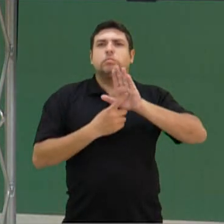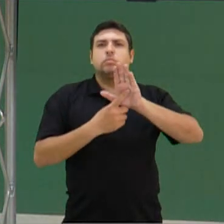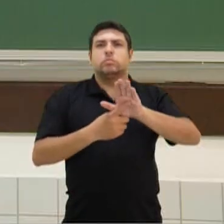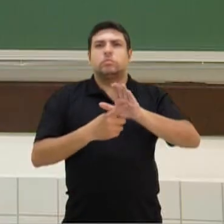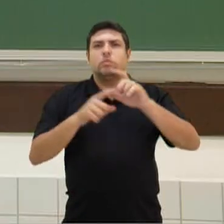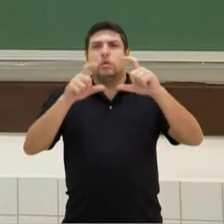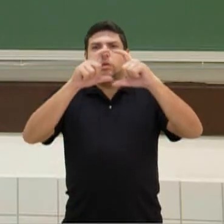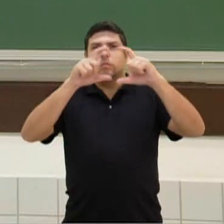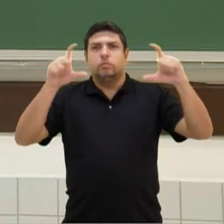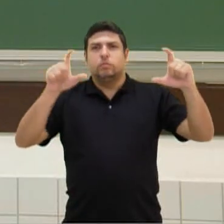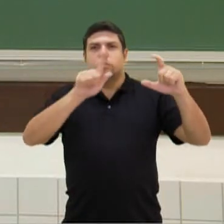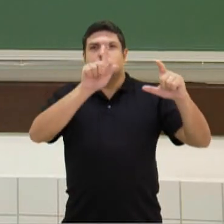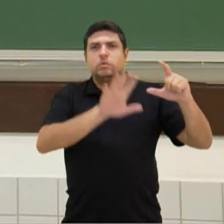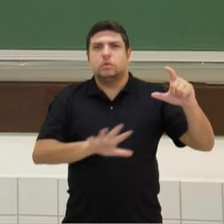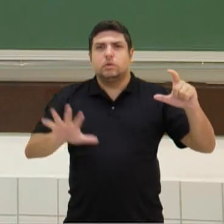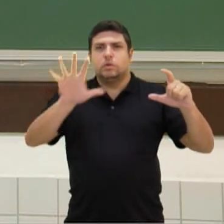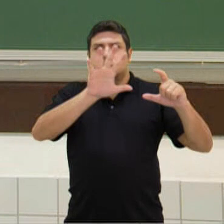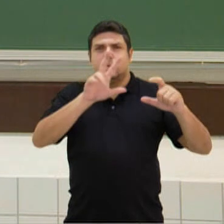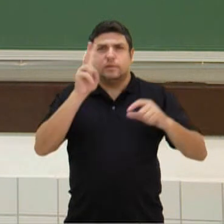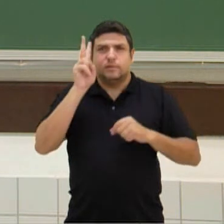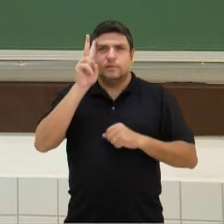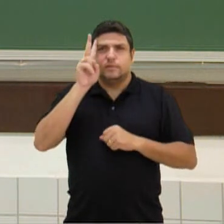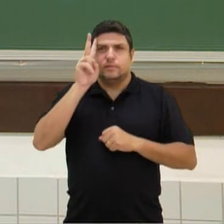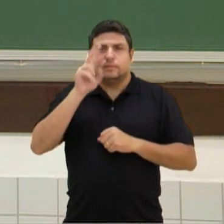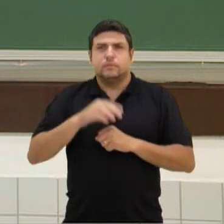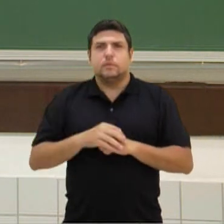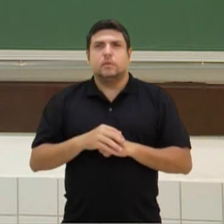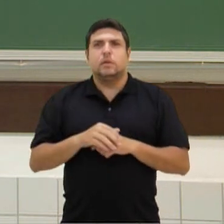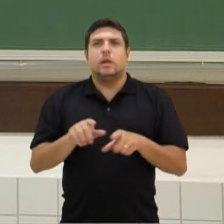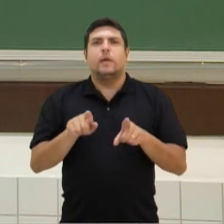equação geral da circunferência. Lembram disso? É o mesmo